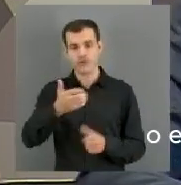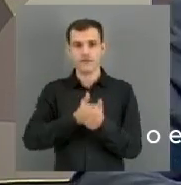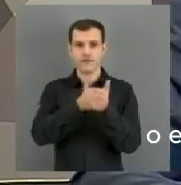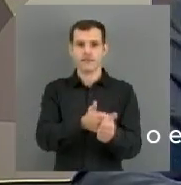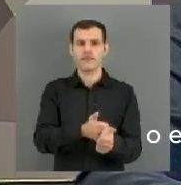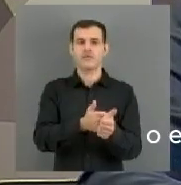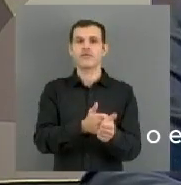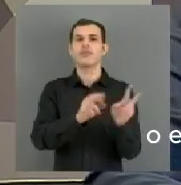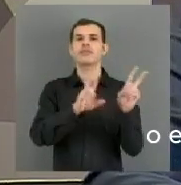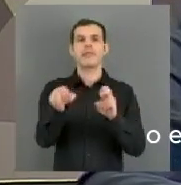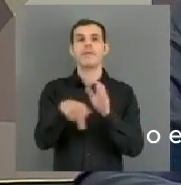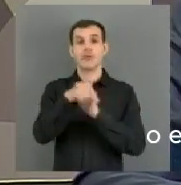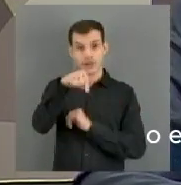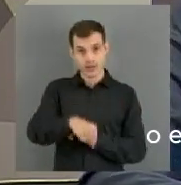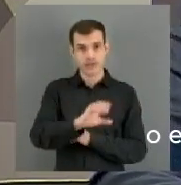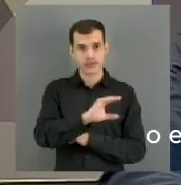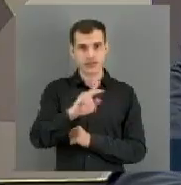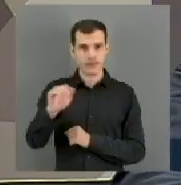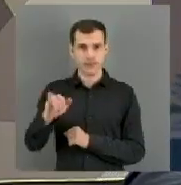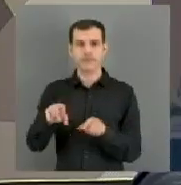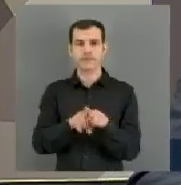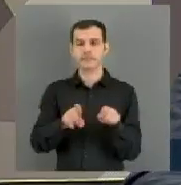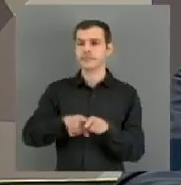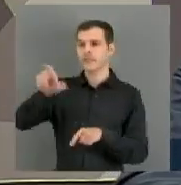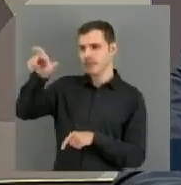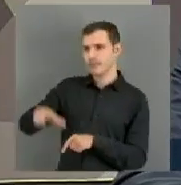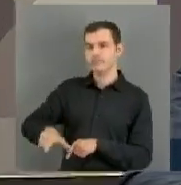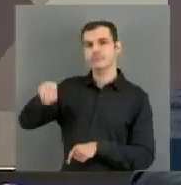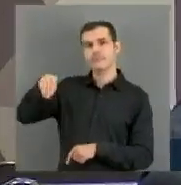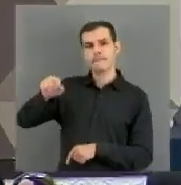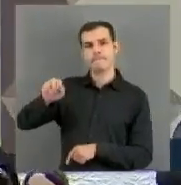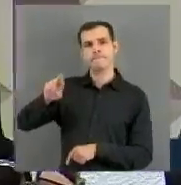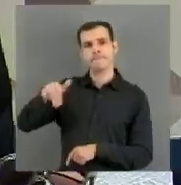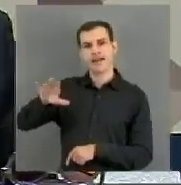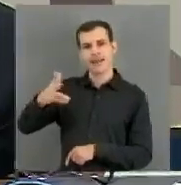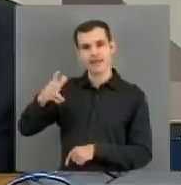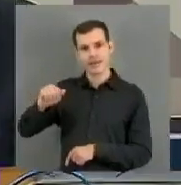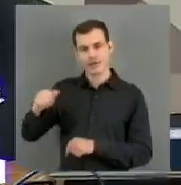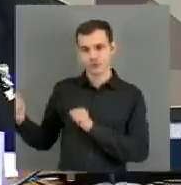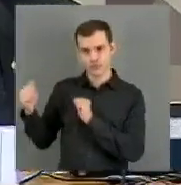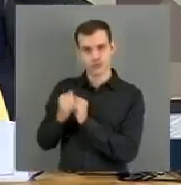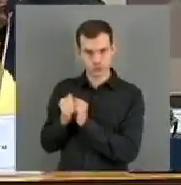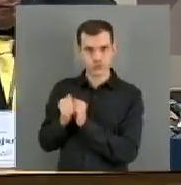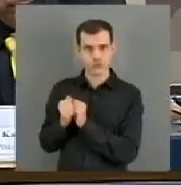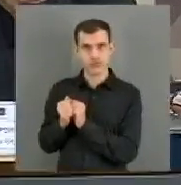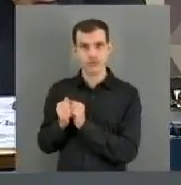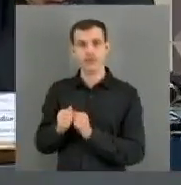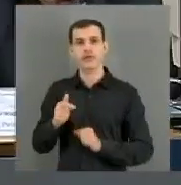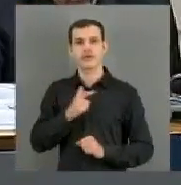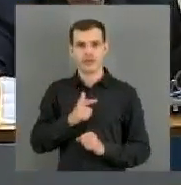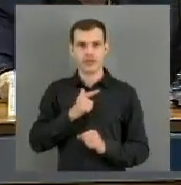o eminente doutor André Calegari e a doutora Marília Fontenelle, que estão aqui ao meu lado, impetraram um habeas